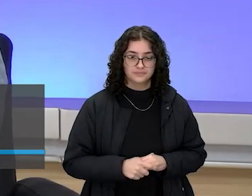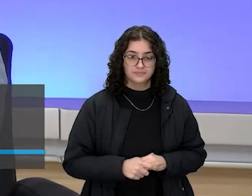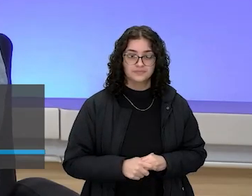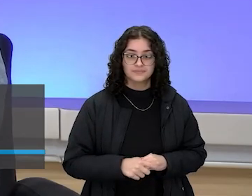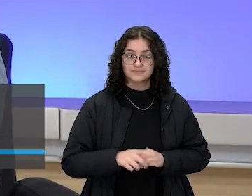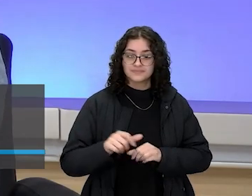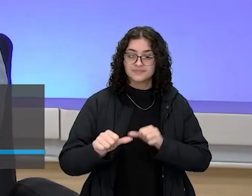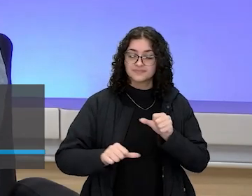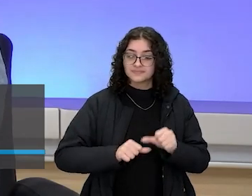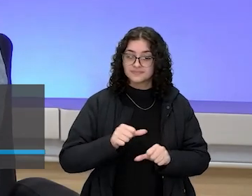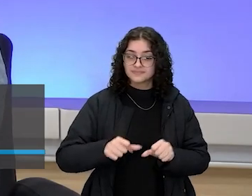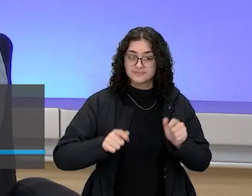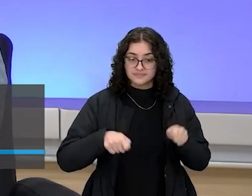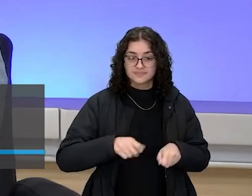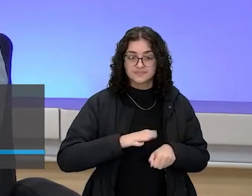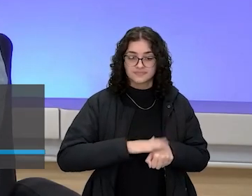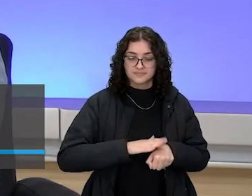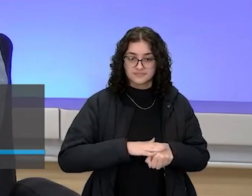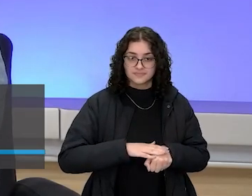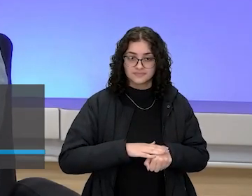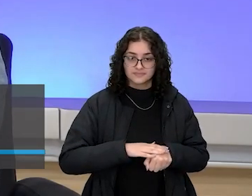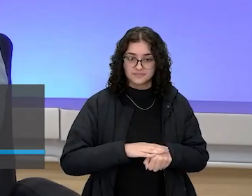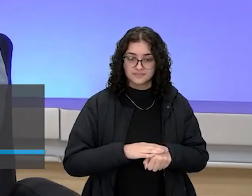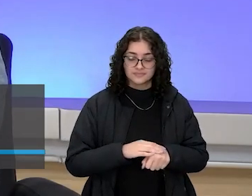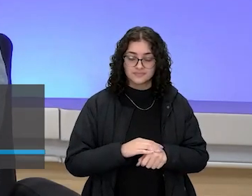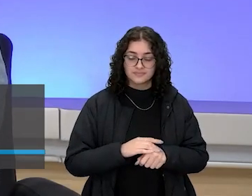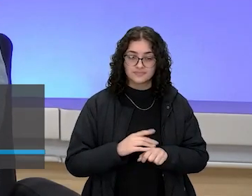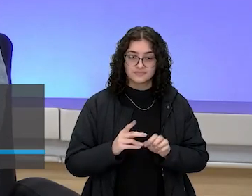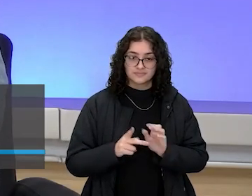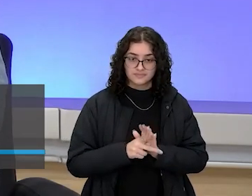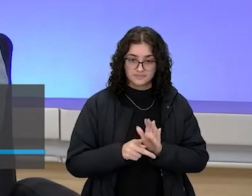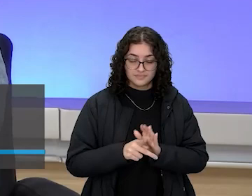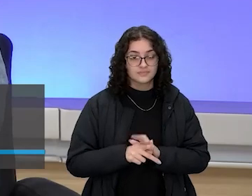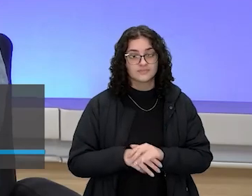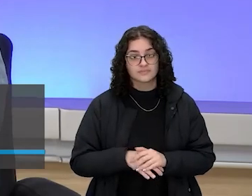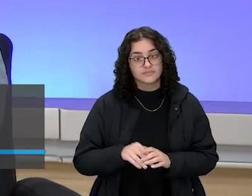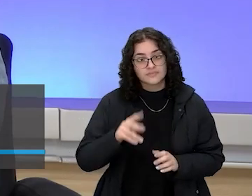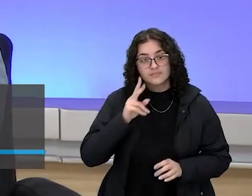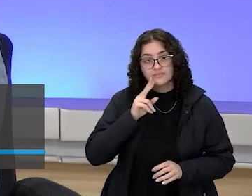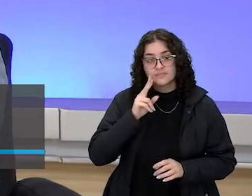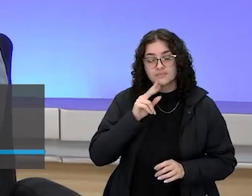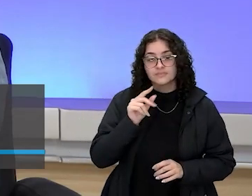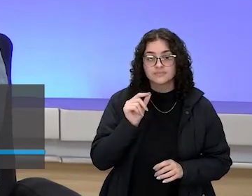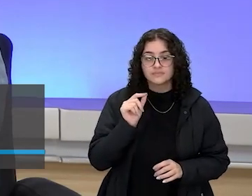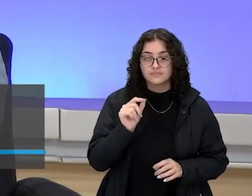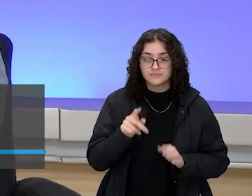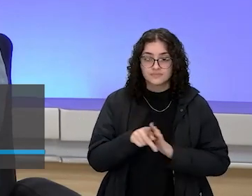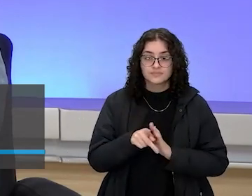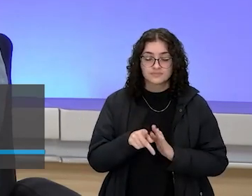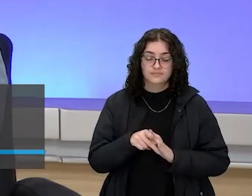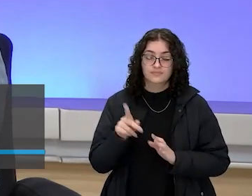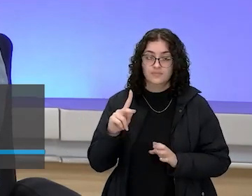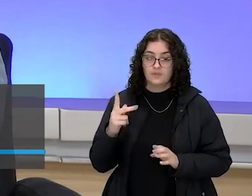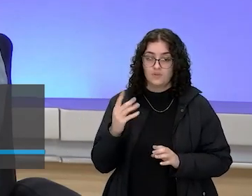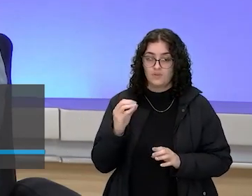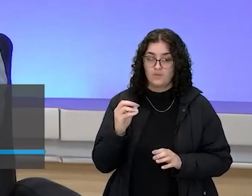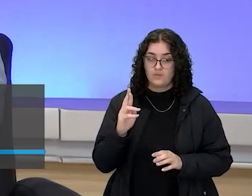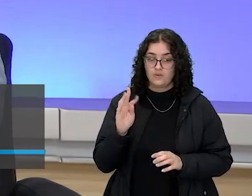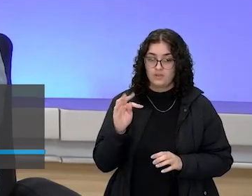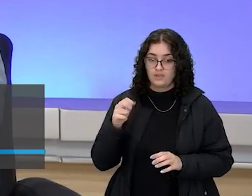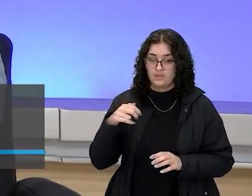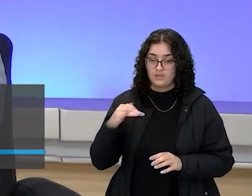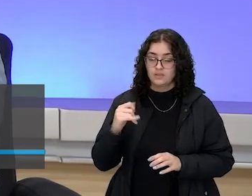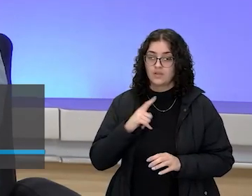modificação que pode ser realizada aí nessa espécie. Lembrando que a própria hortênsia, existem aí